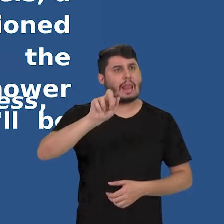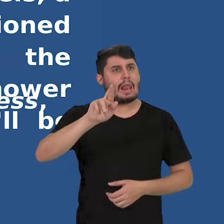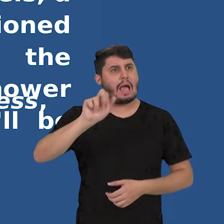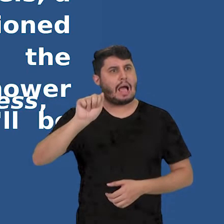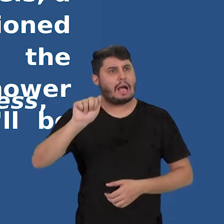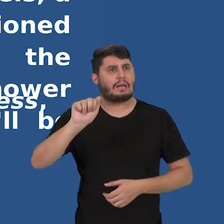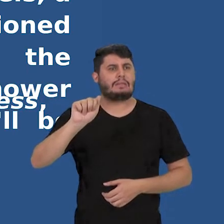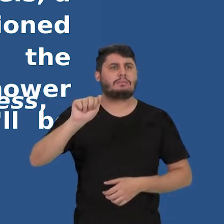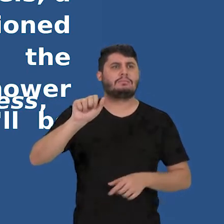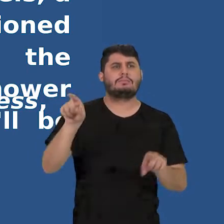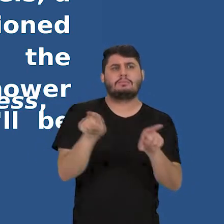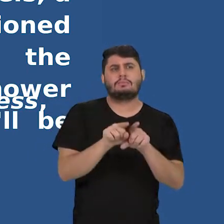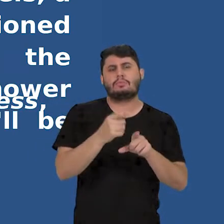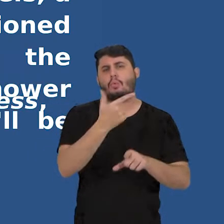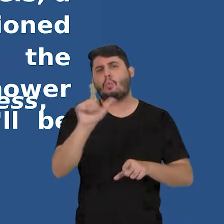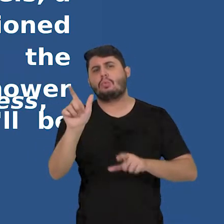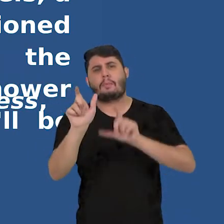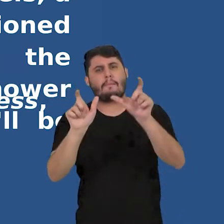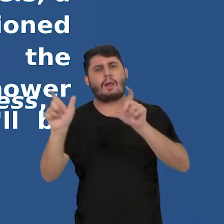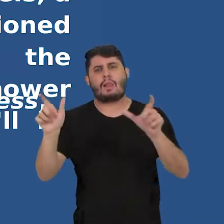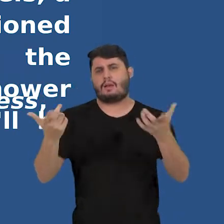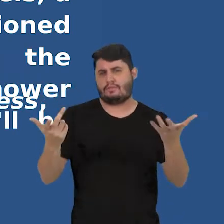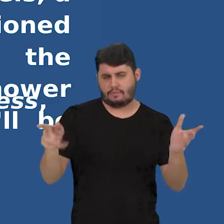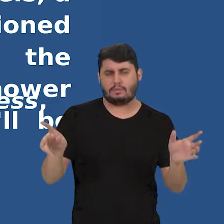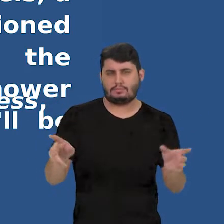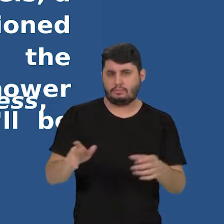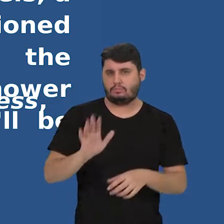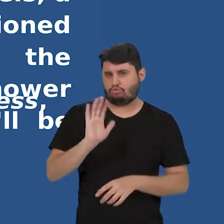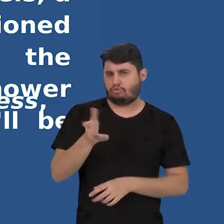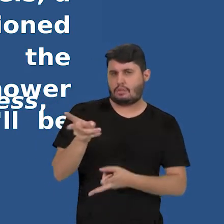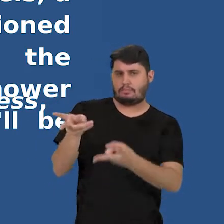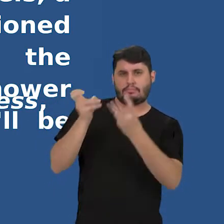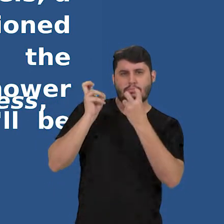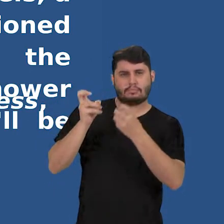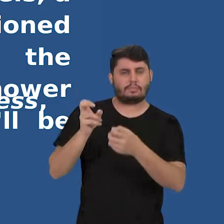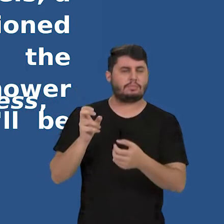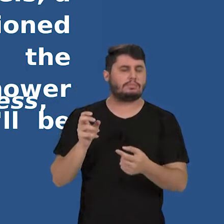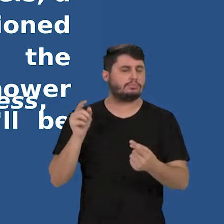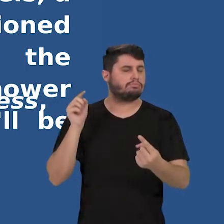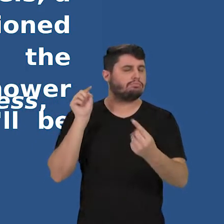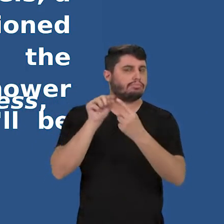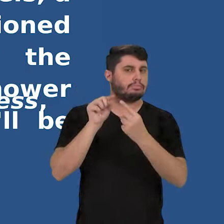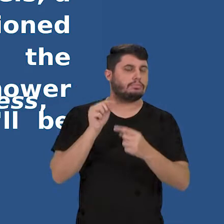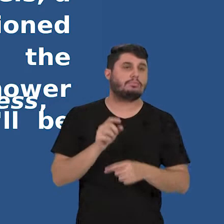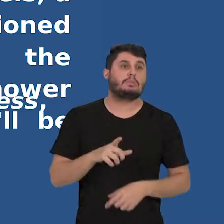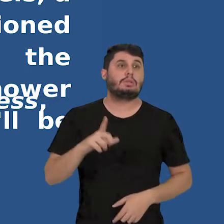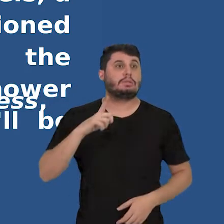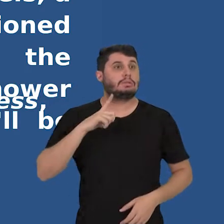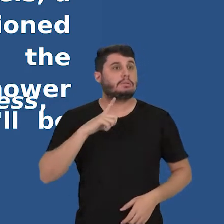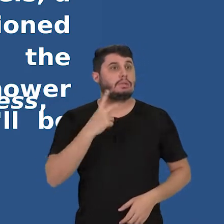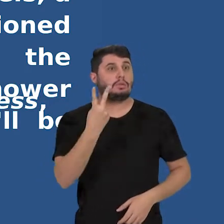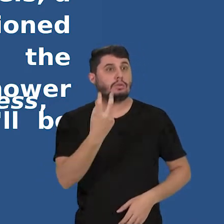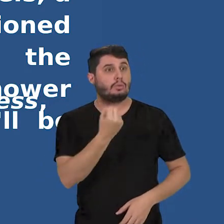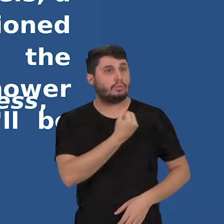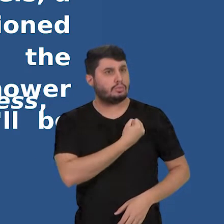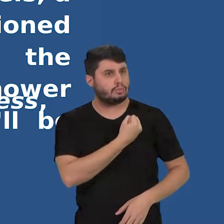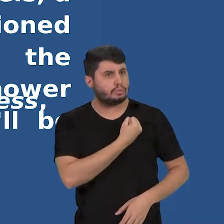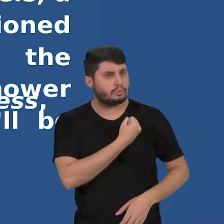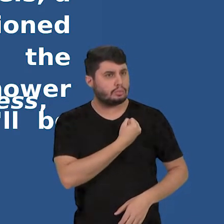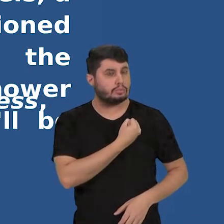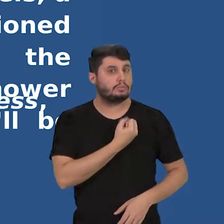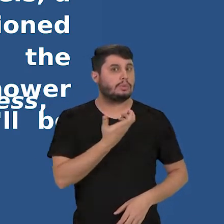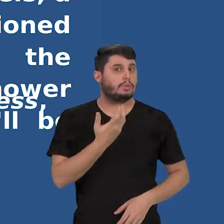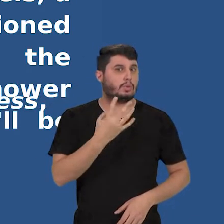nenhuma das duas são inglês, você pode se achar. Então, vamos situar aqui. Bom, eu tenho dois números, tá? Eu tenho 4.300 pessoas, lembrando que em